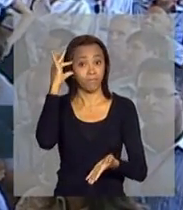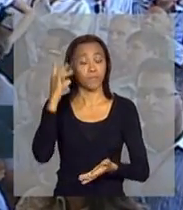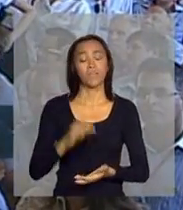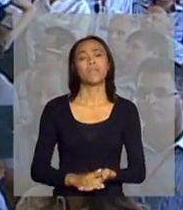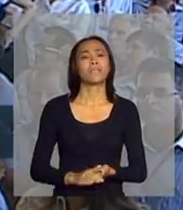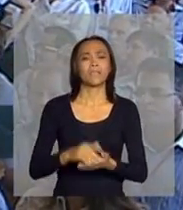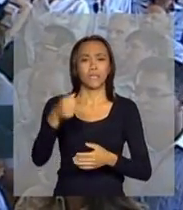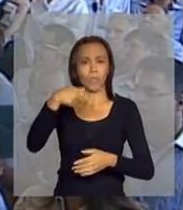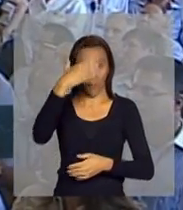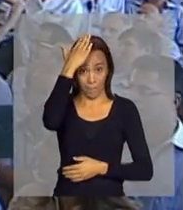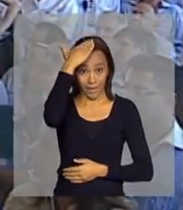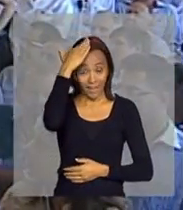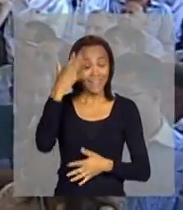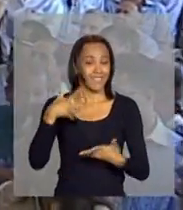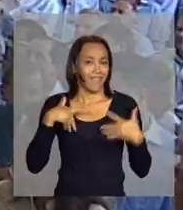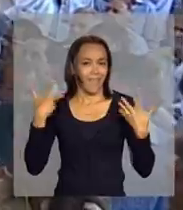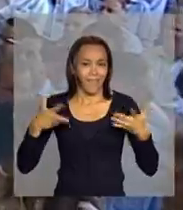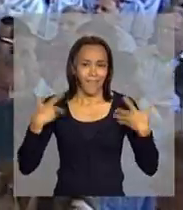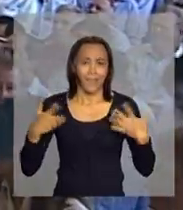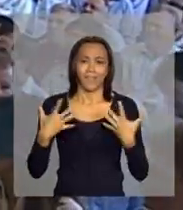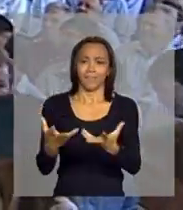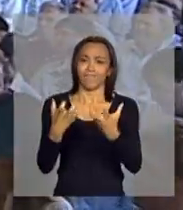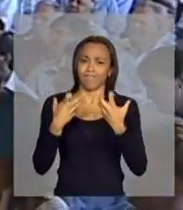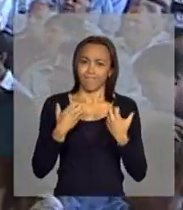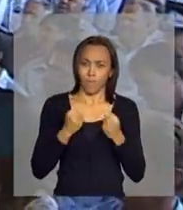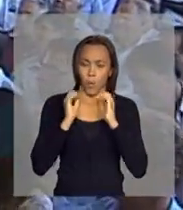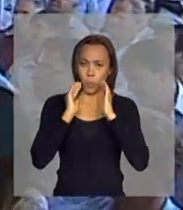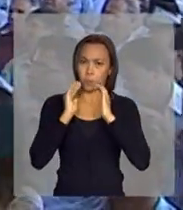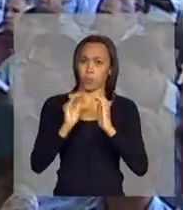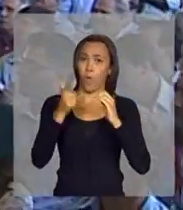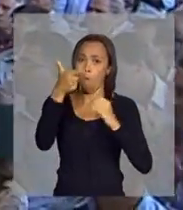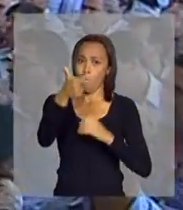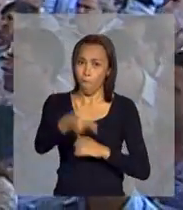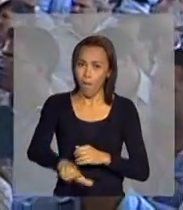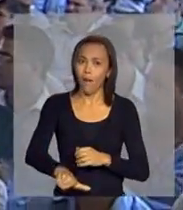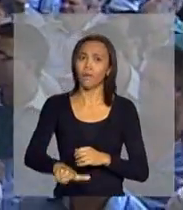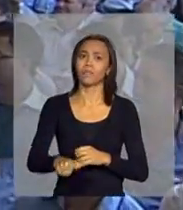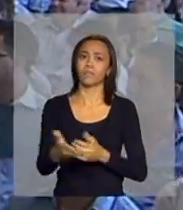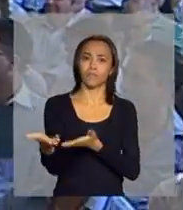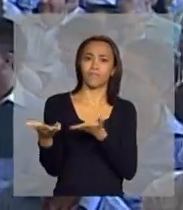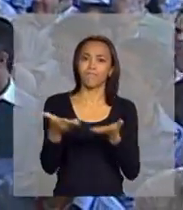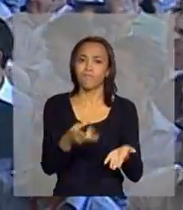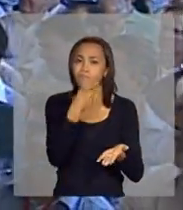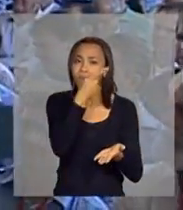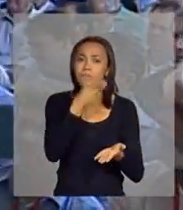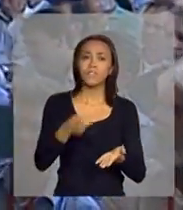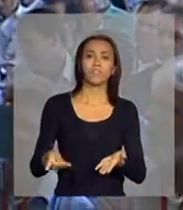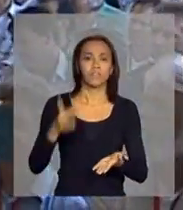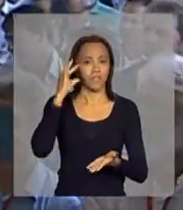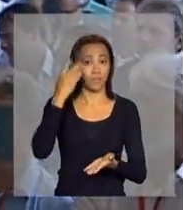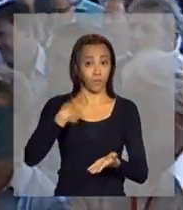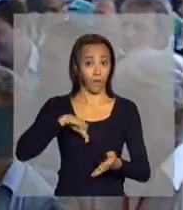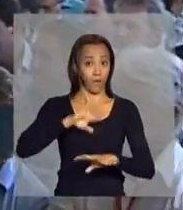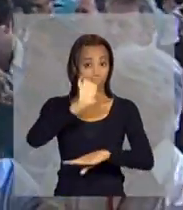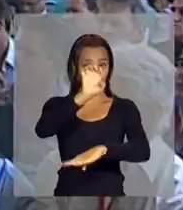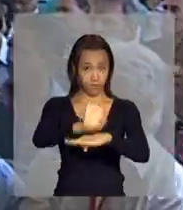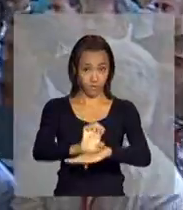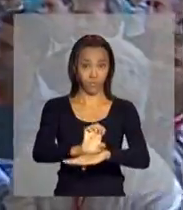alegra, o Paraná se sente honrado com mais uma vez a sua visita ao nosso